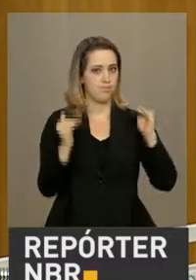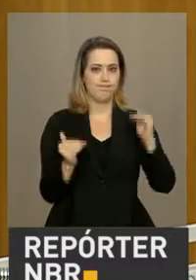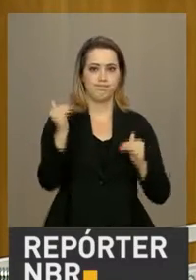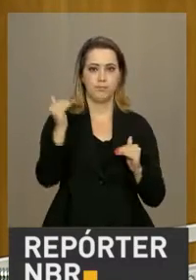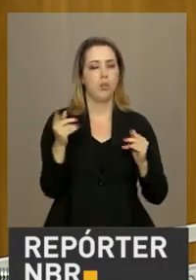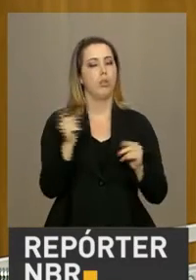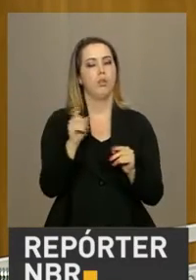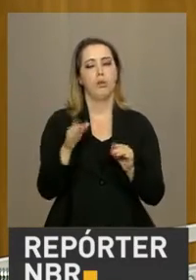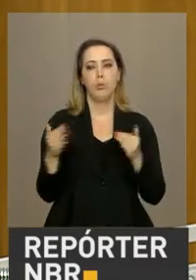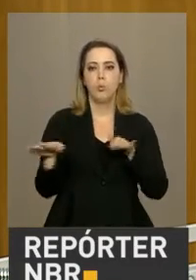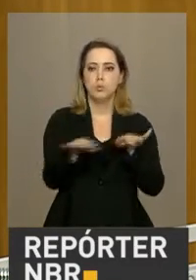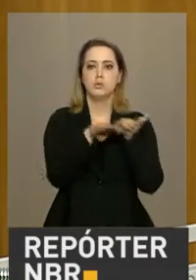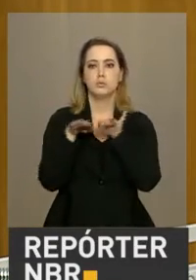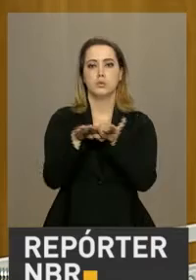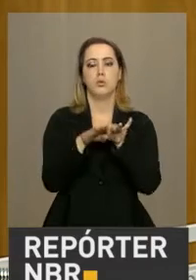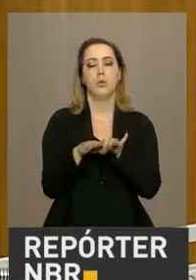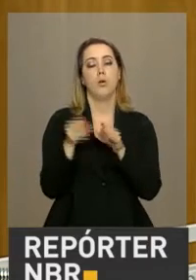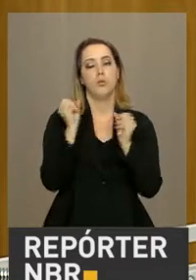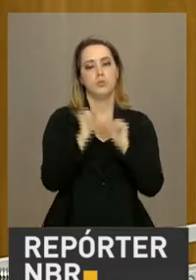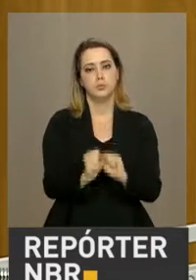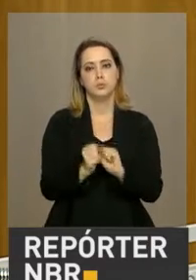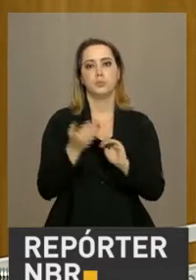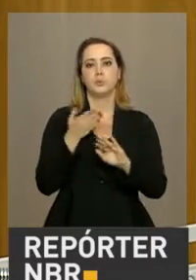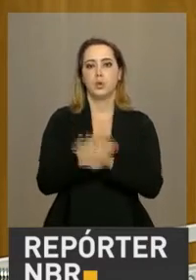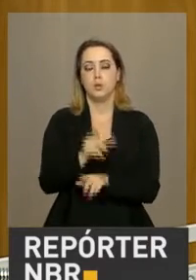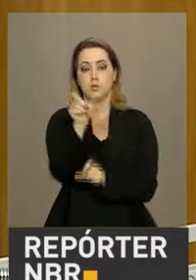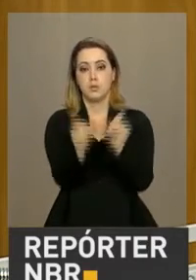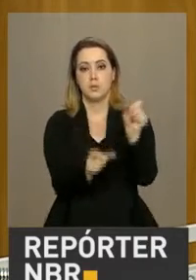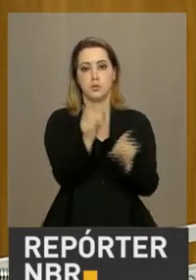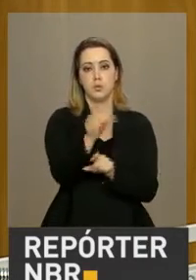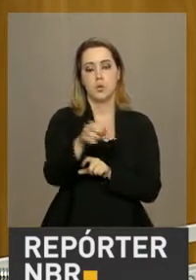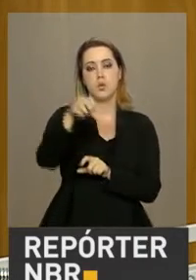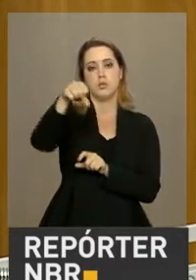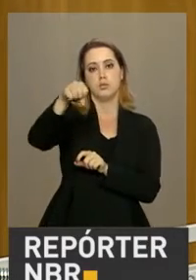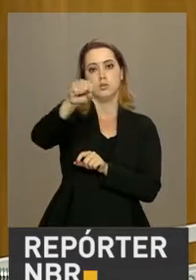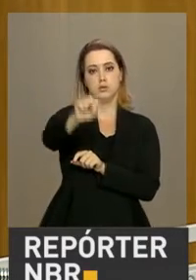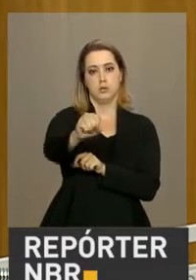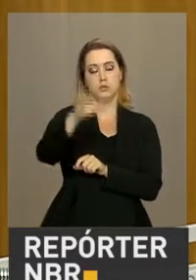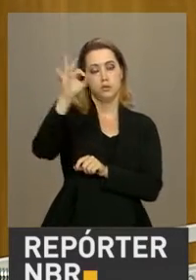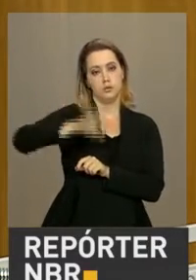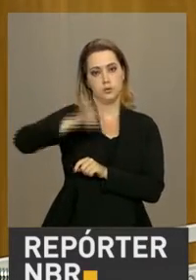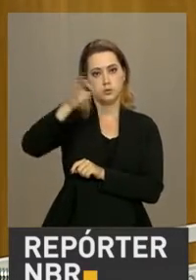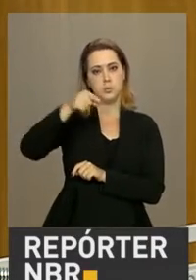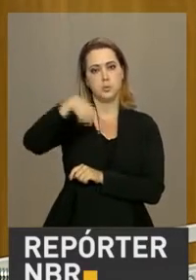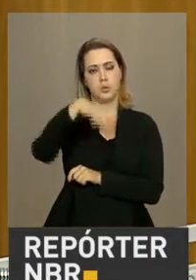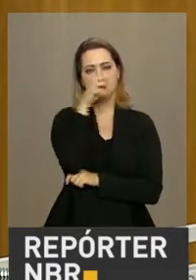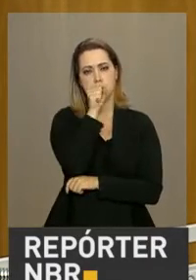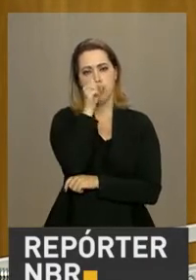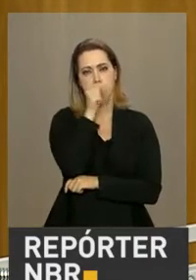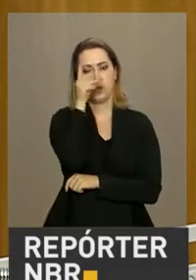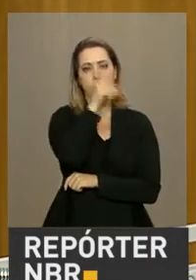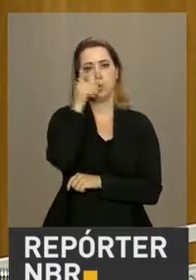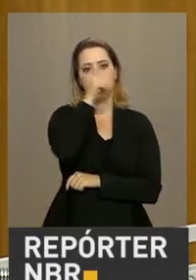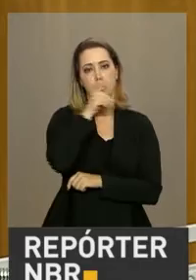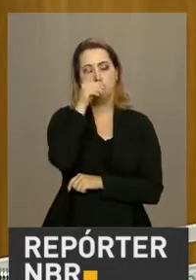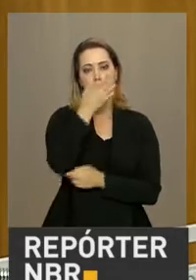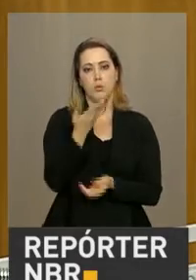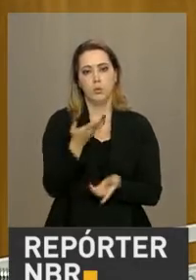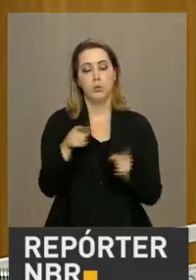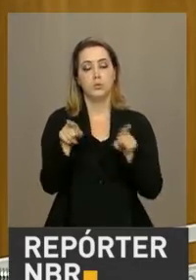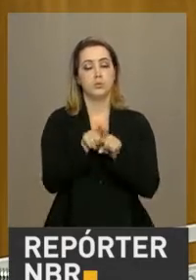competitividade para aqueles que farão a grande maioria 98% agora no sábado e domingo próximos amanhã e